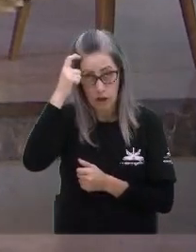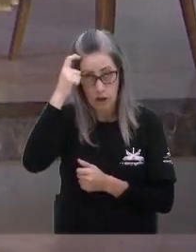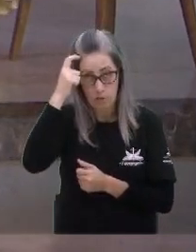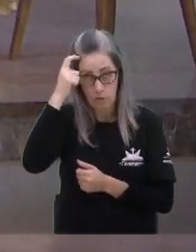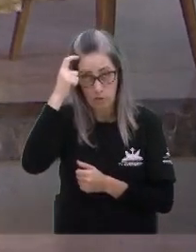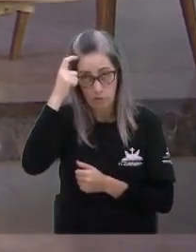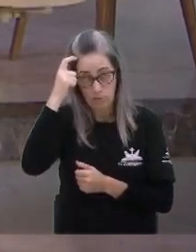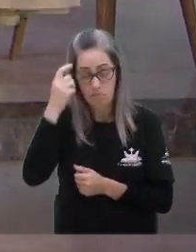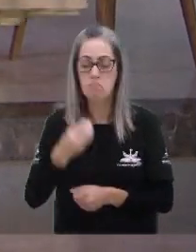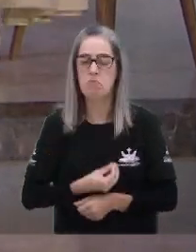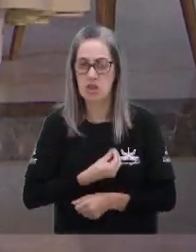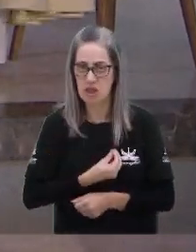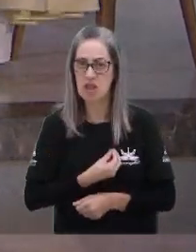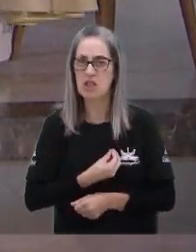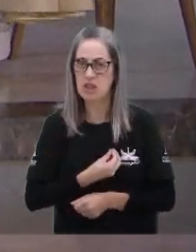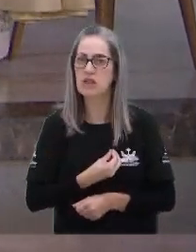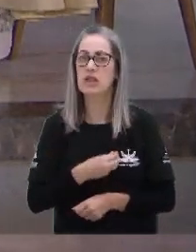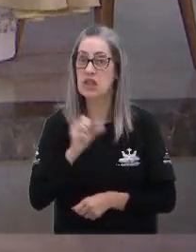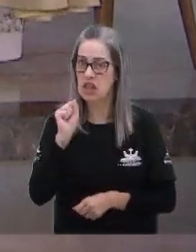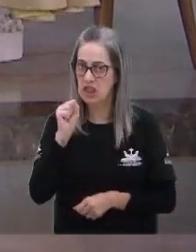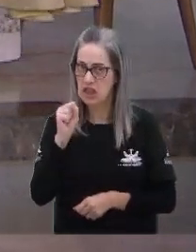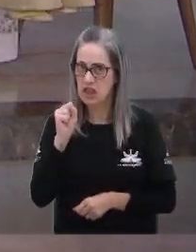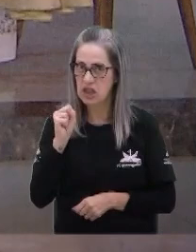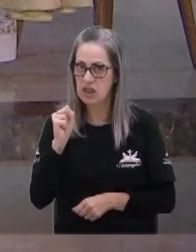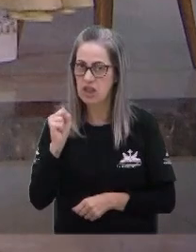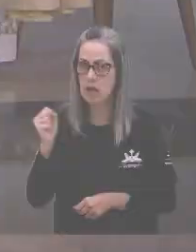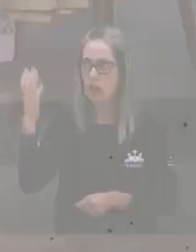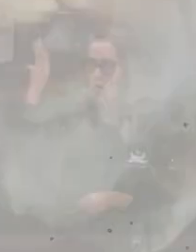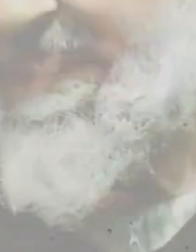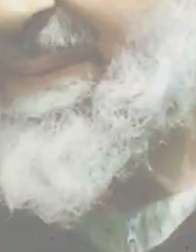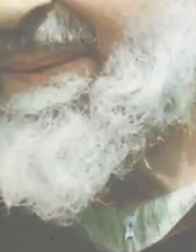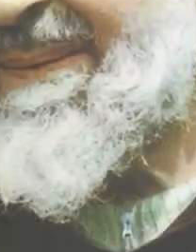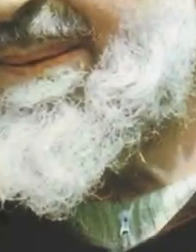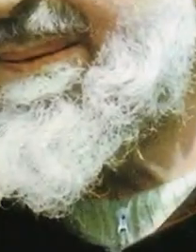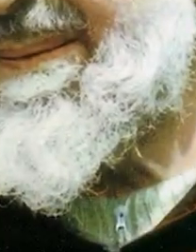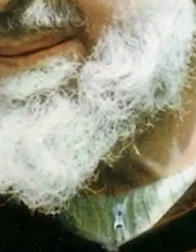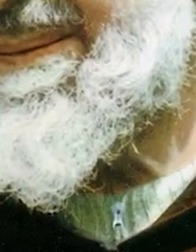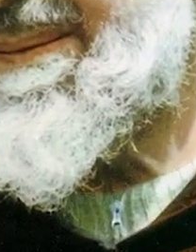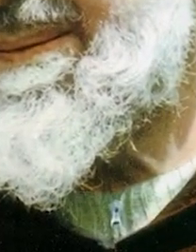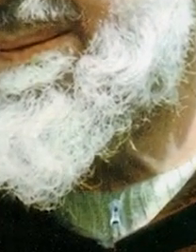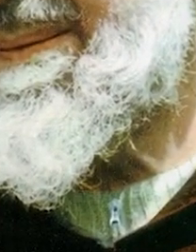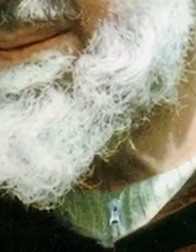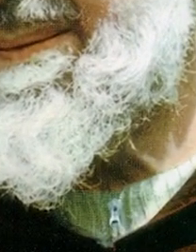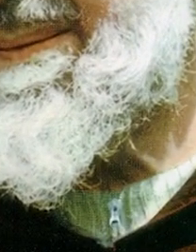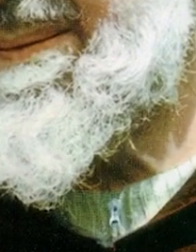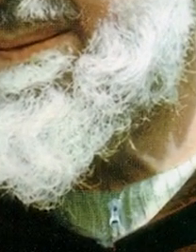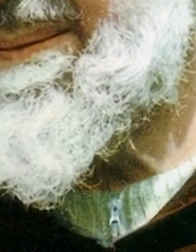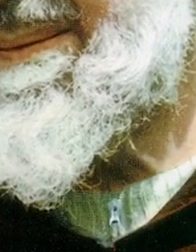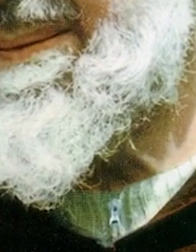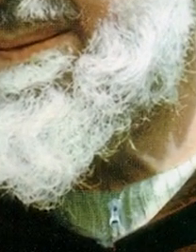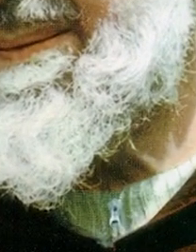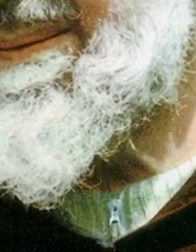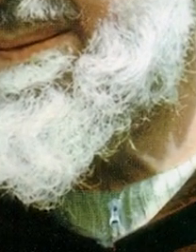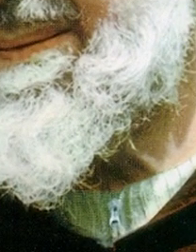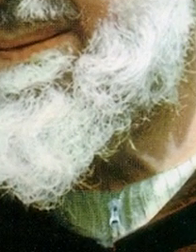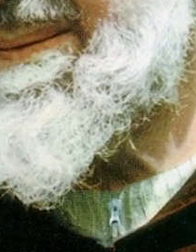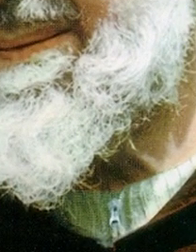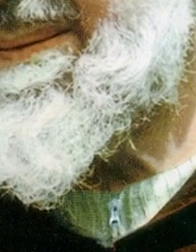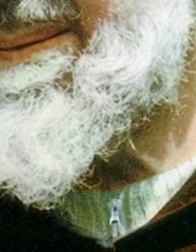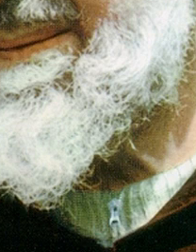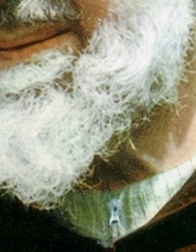ele se camufla ele se fantasia para nos seduzir